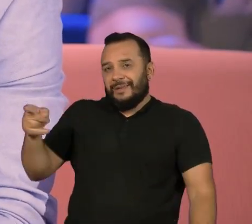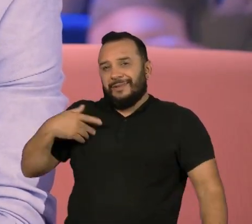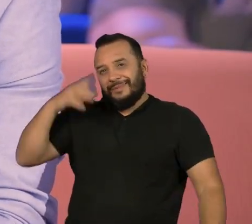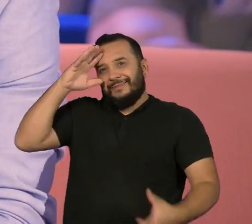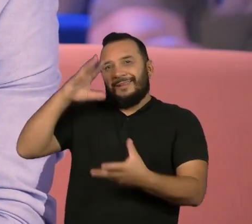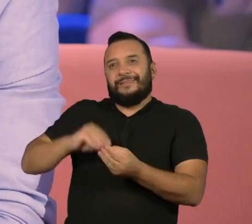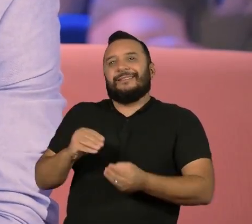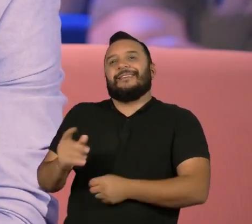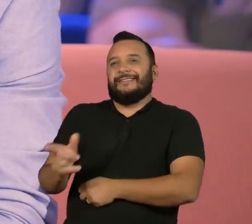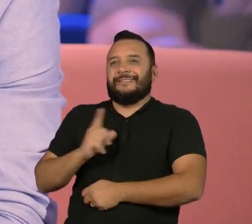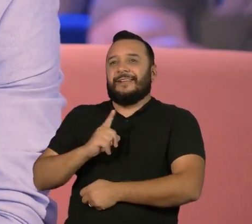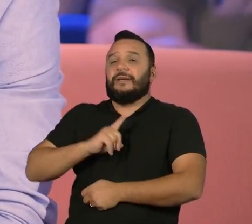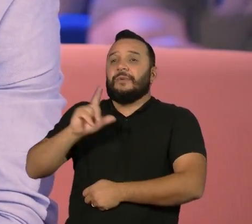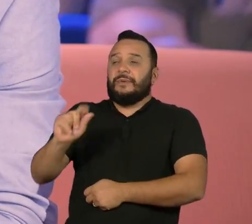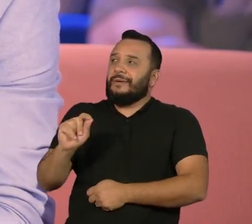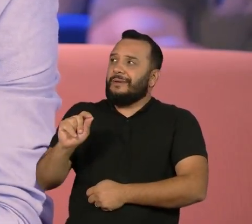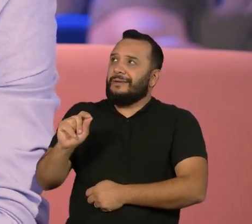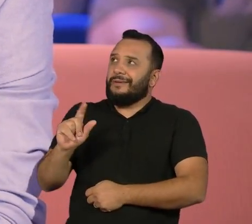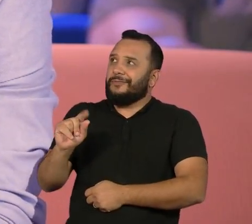entender que existe